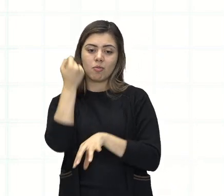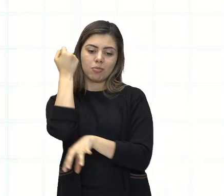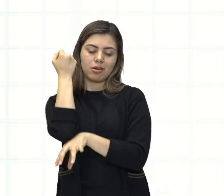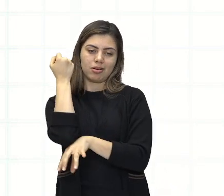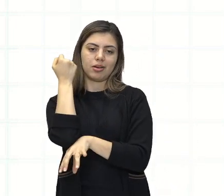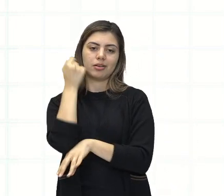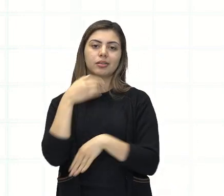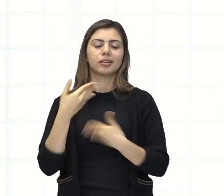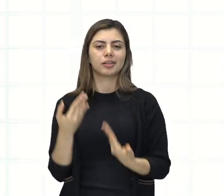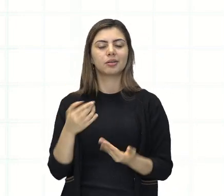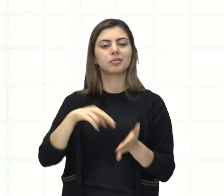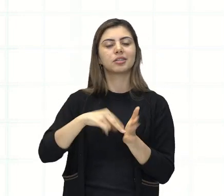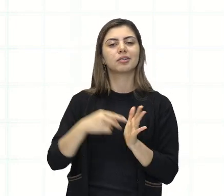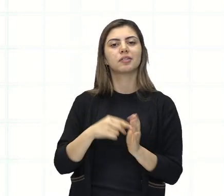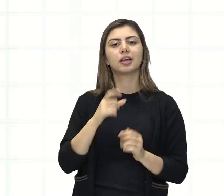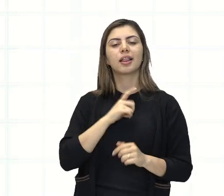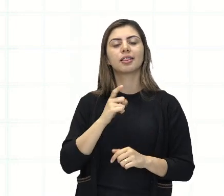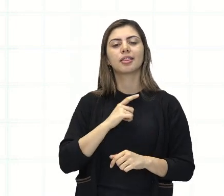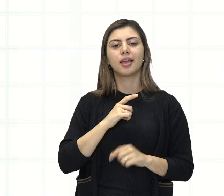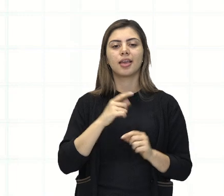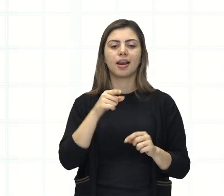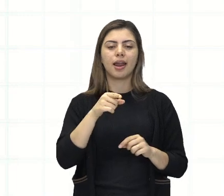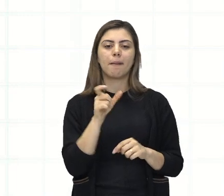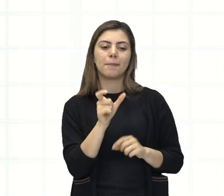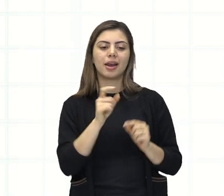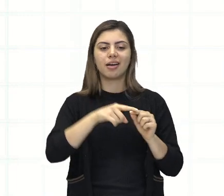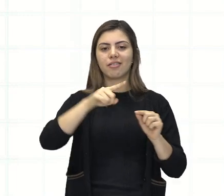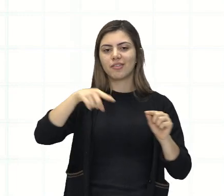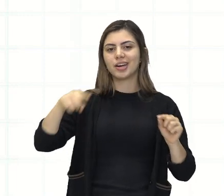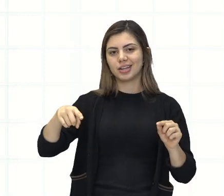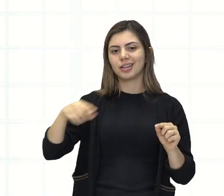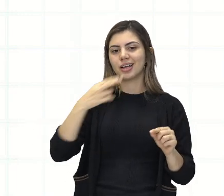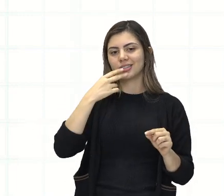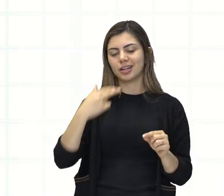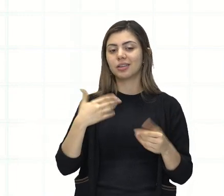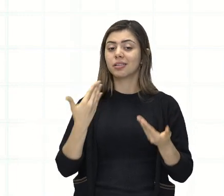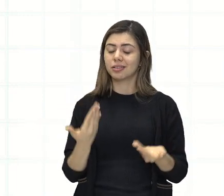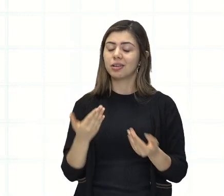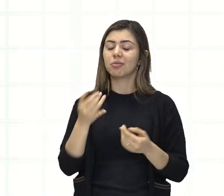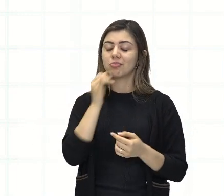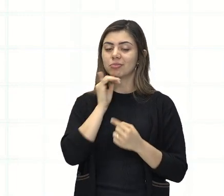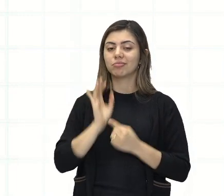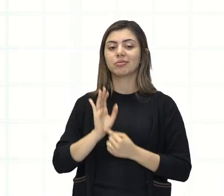uma variedade, certinho? Então, aqui nós temos um exemplo de